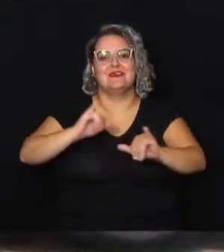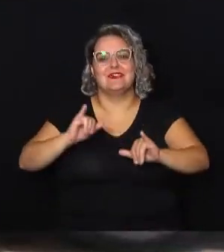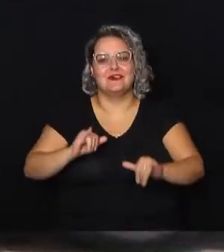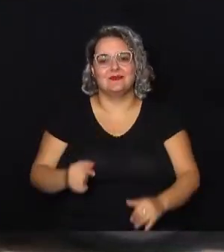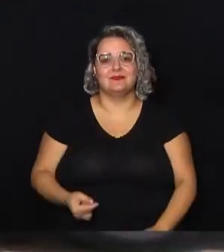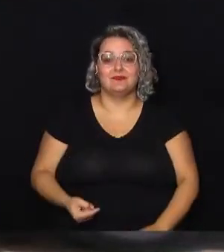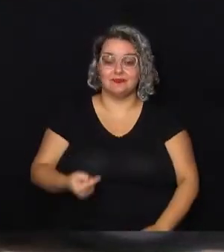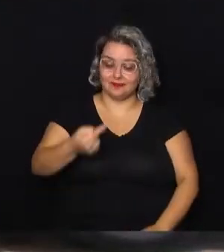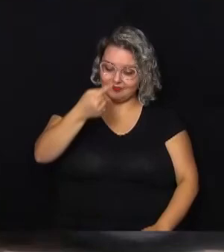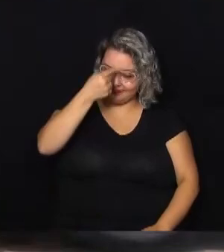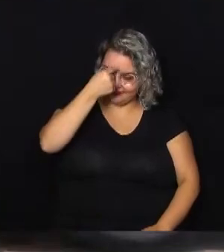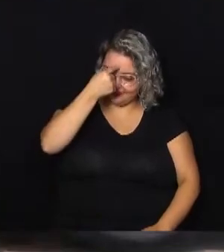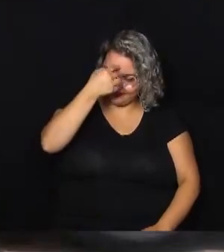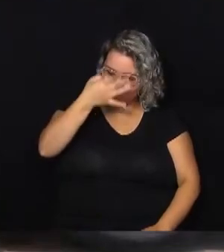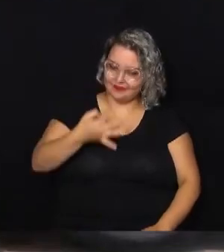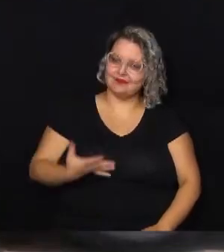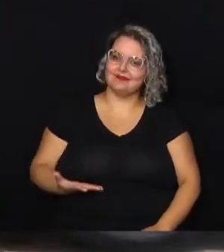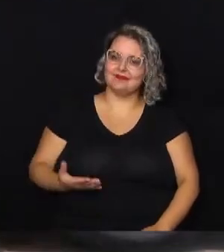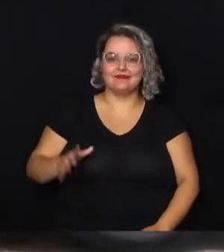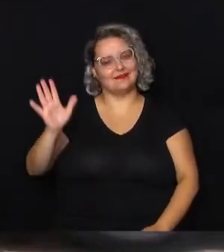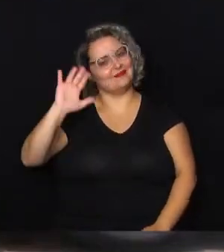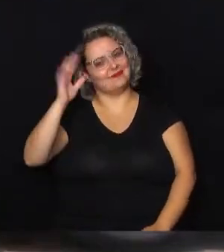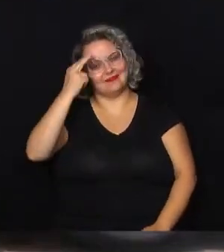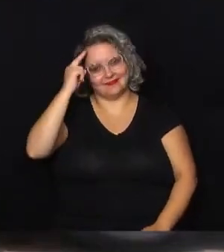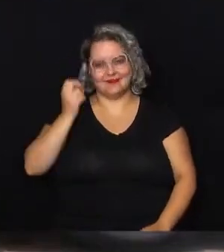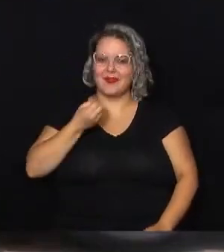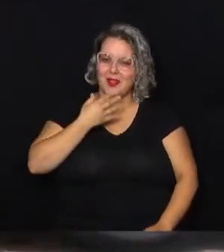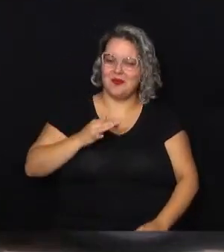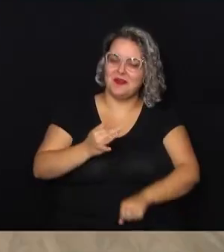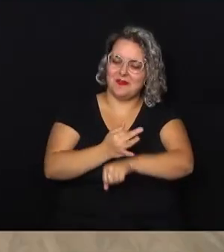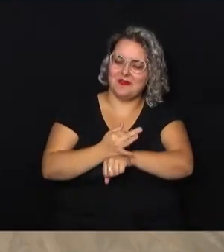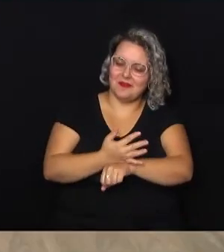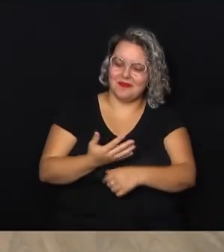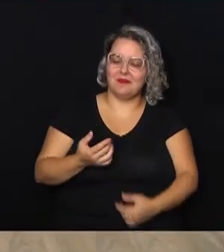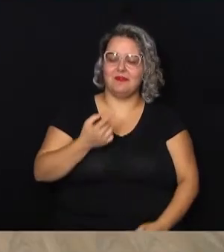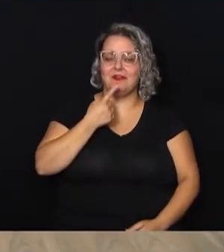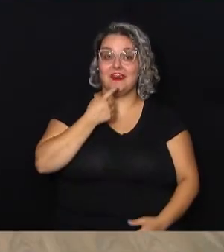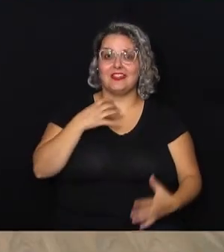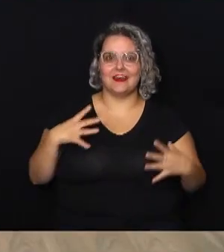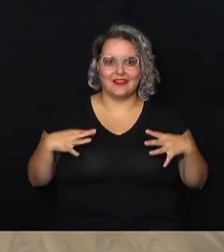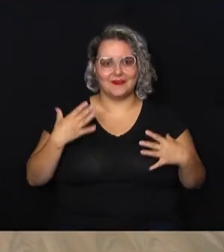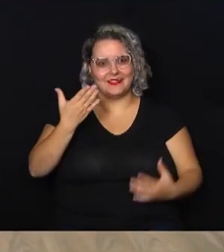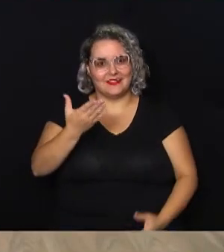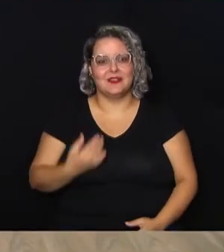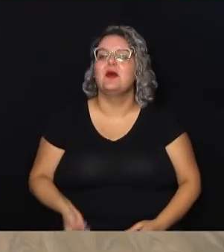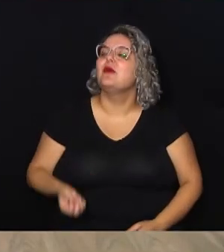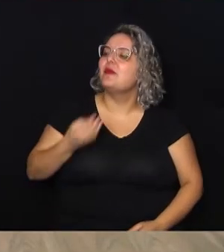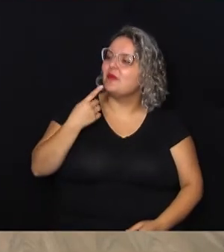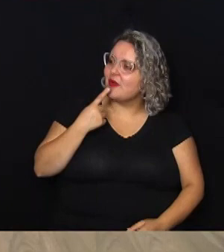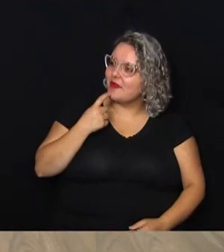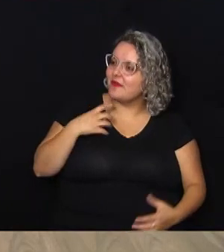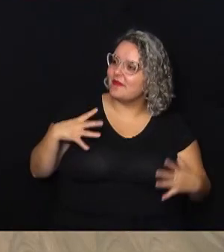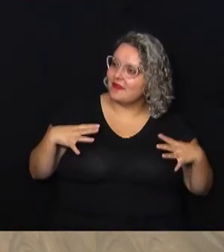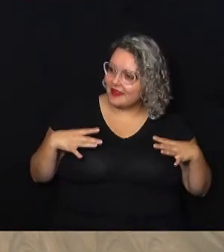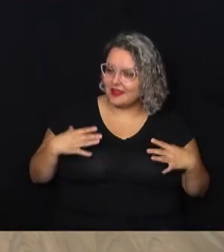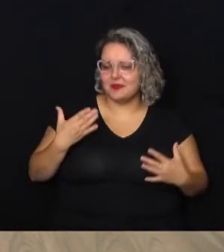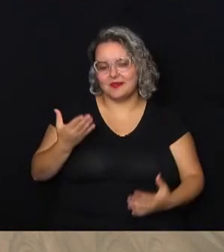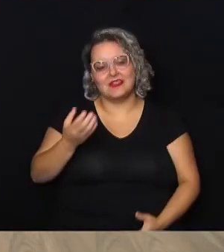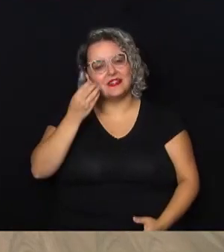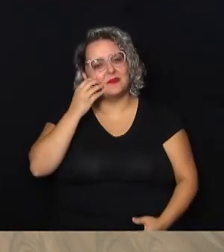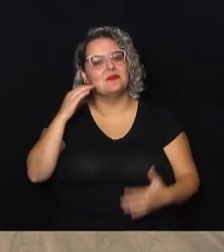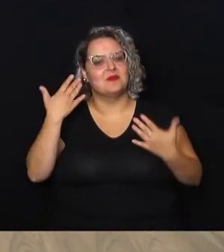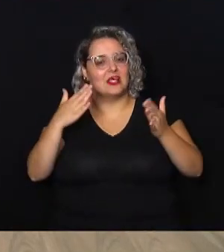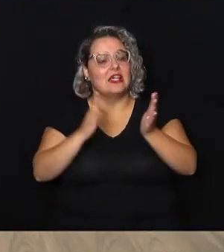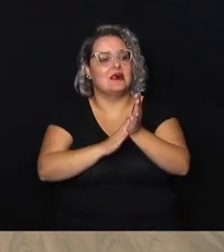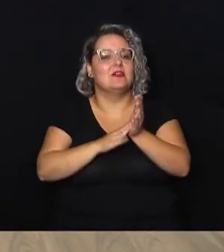Ó, pessoal, muita consciência. Tchau, Gabriel. Bom feriado para você. Bom feriado para você também, André Aranha. Parabéns